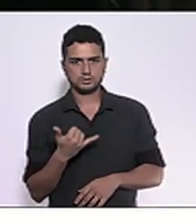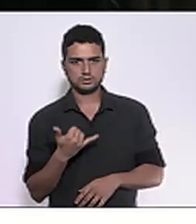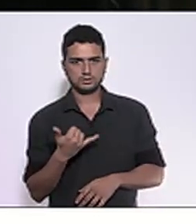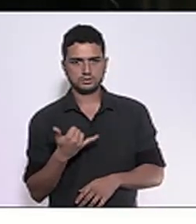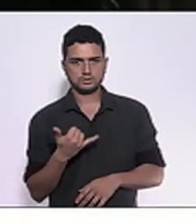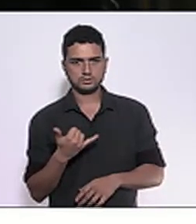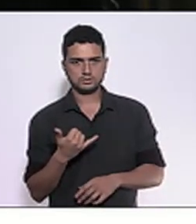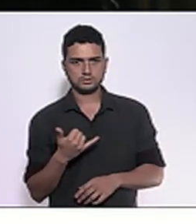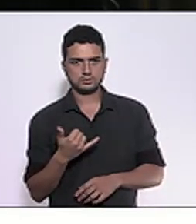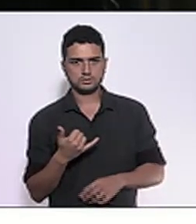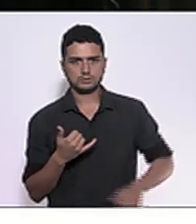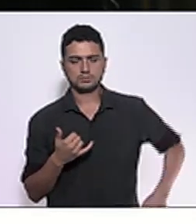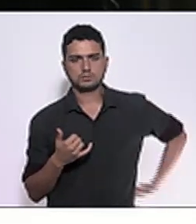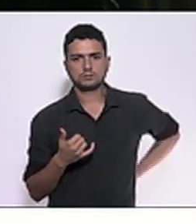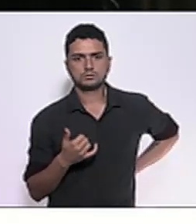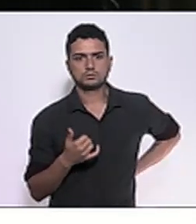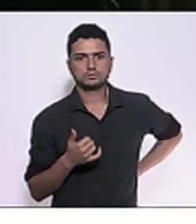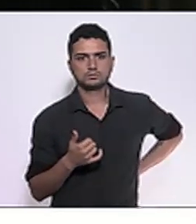especialista, o senhor,